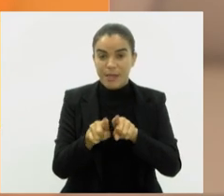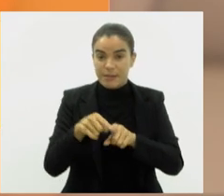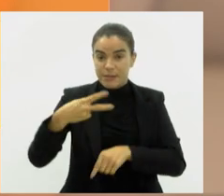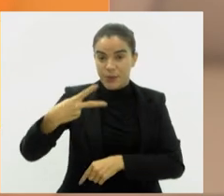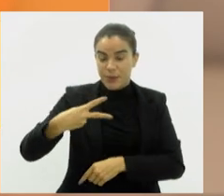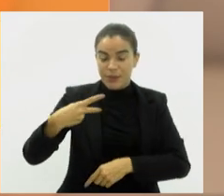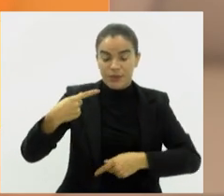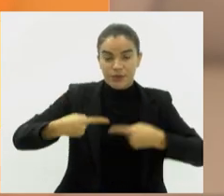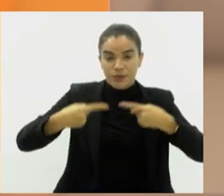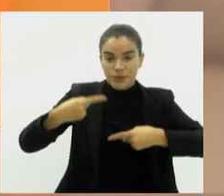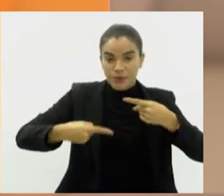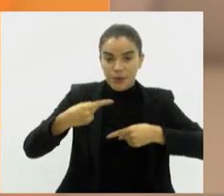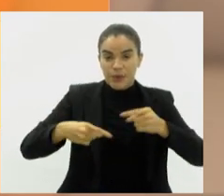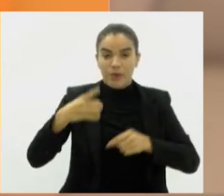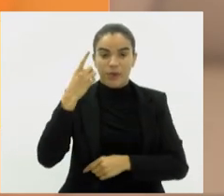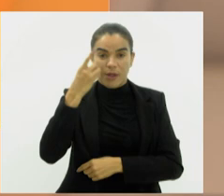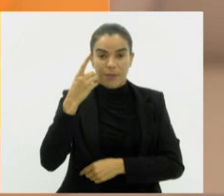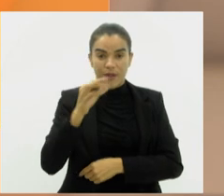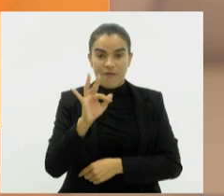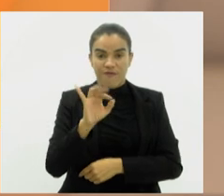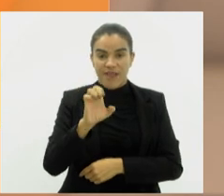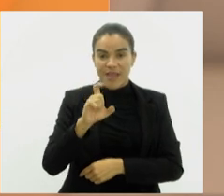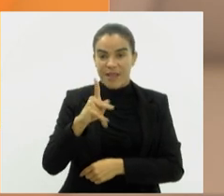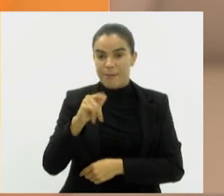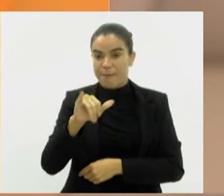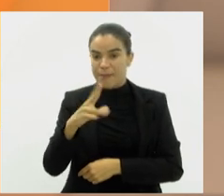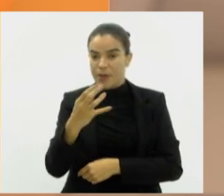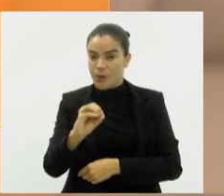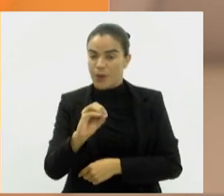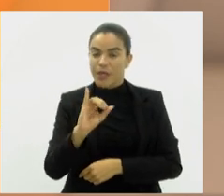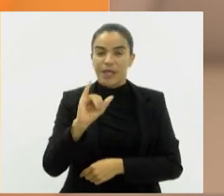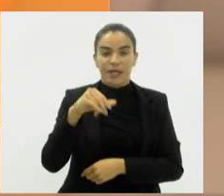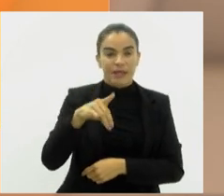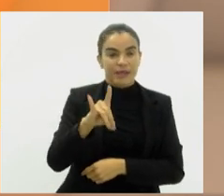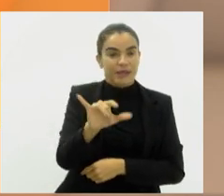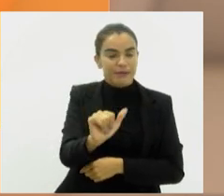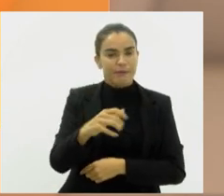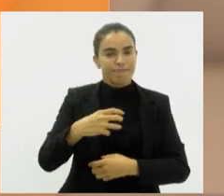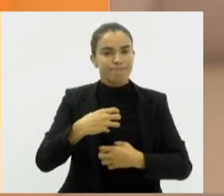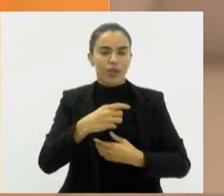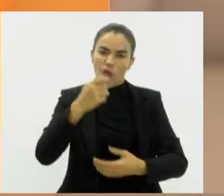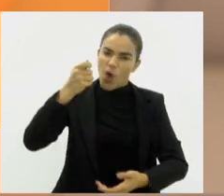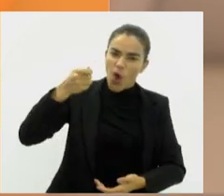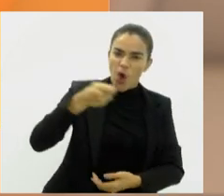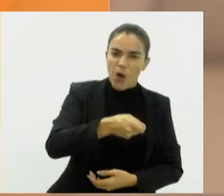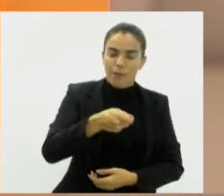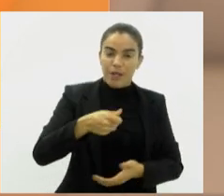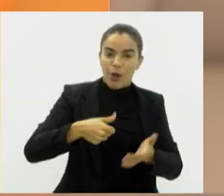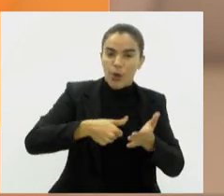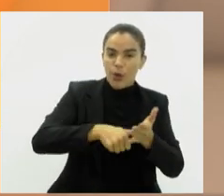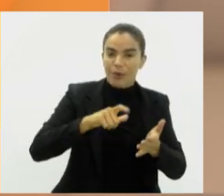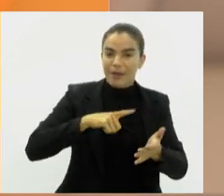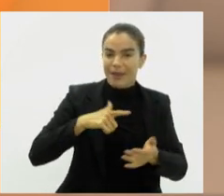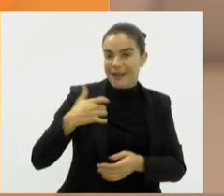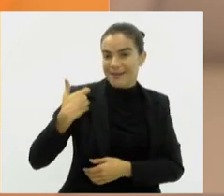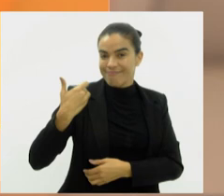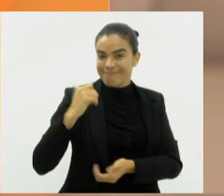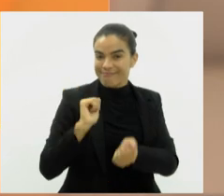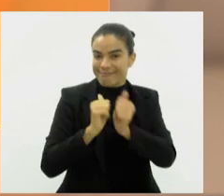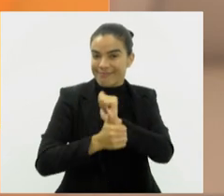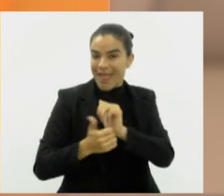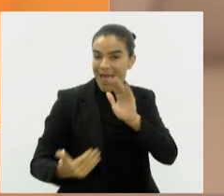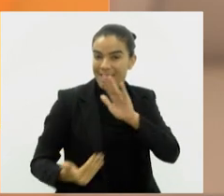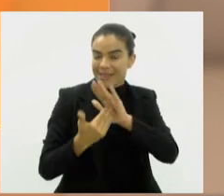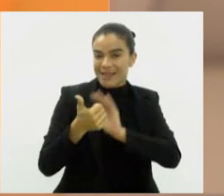discussão, projeto dos deputados Filipinho Raves e Índia Armelau, que obriga clubes que tenham atletas com idade até